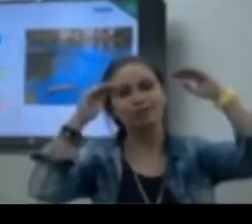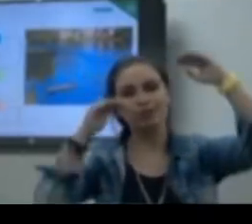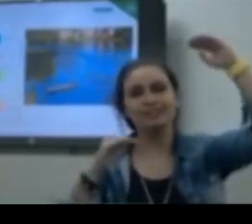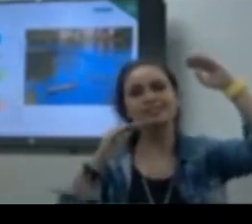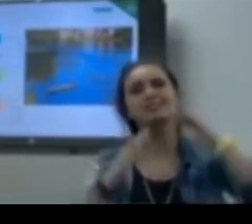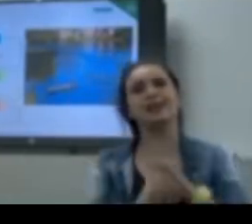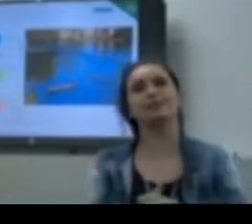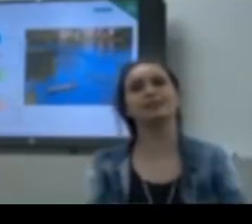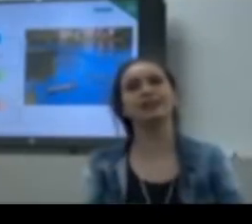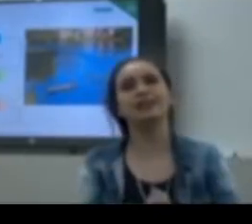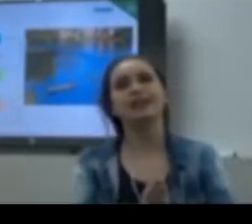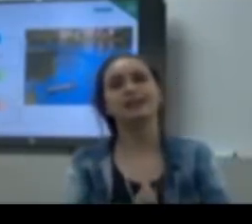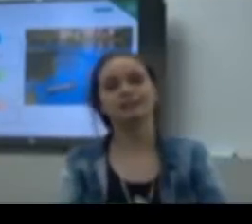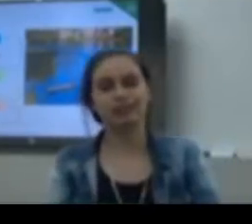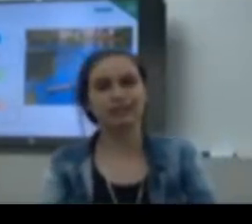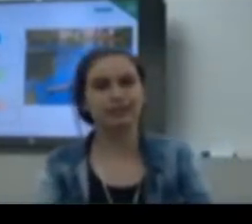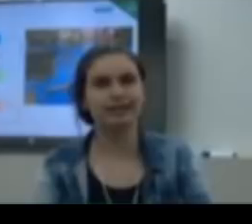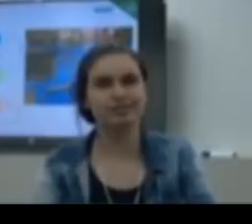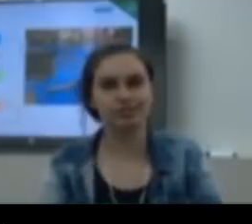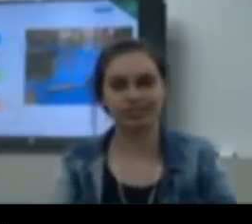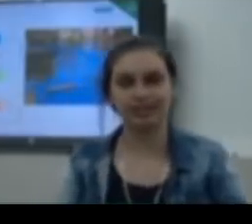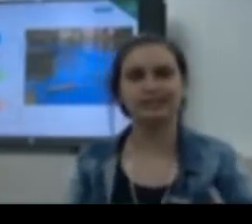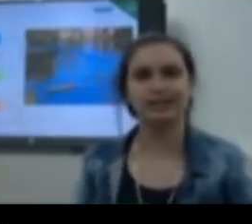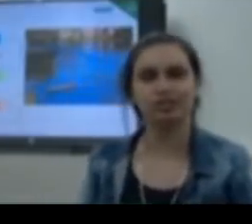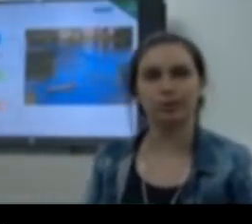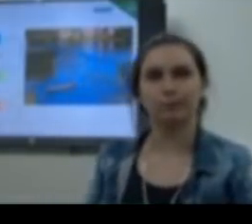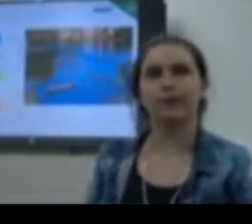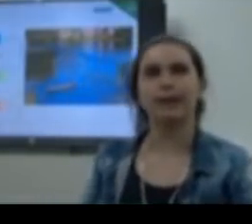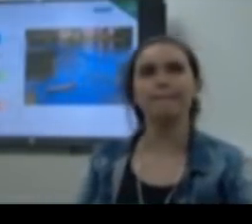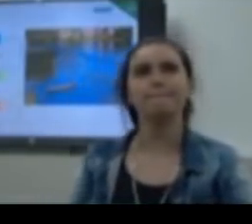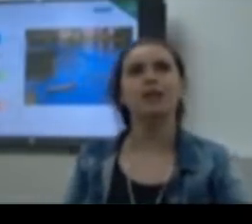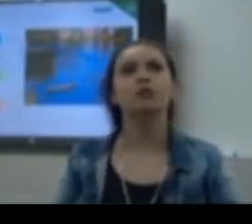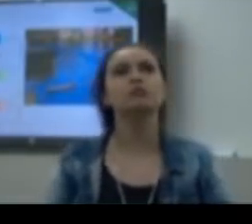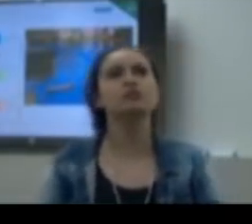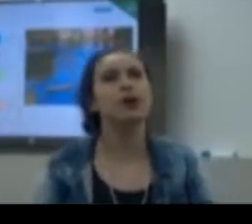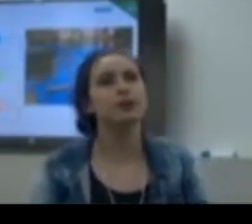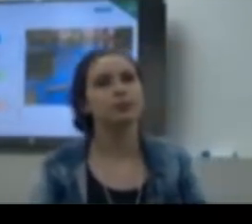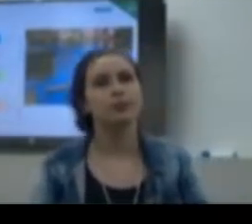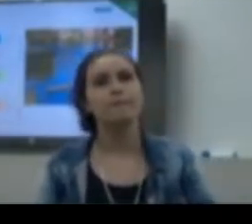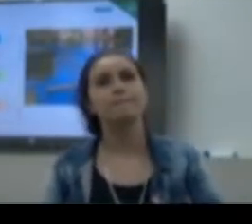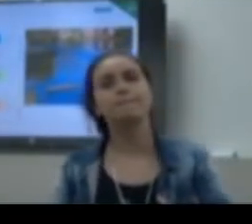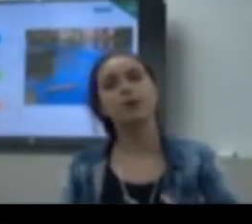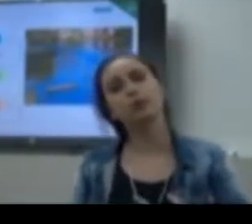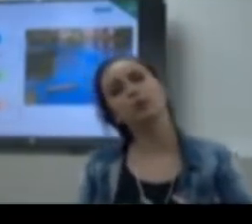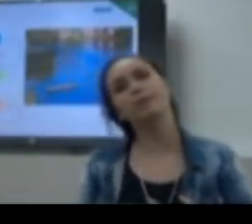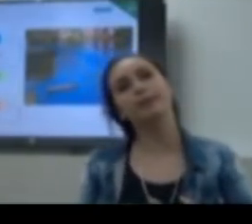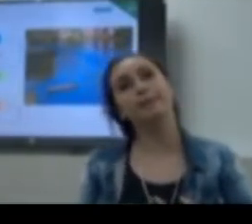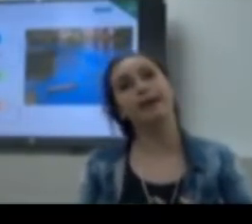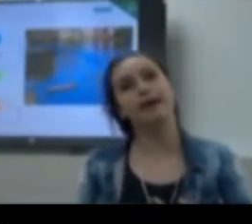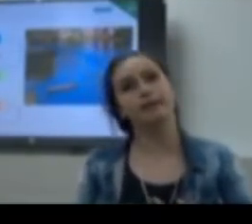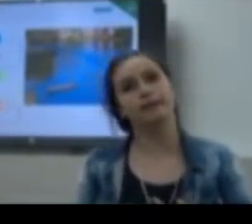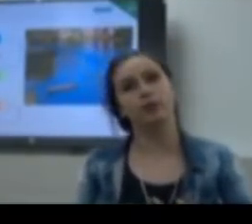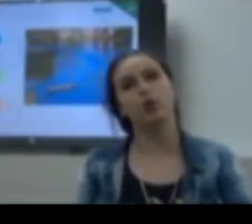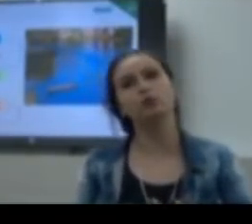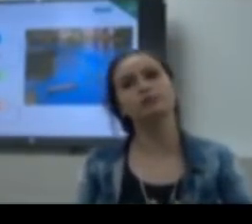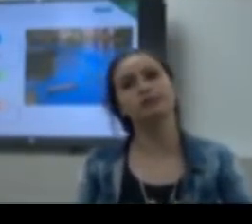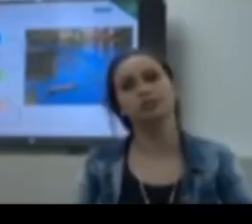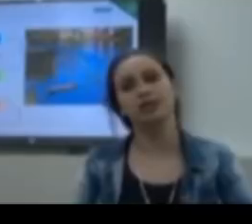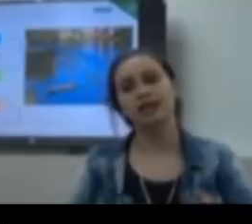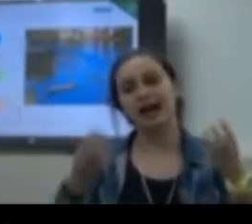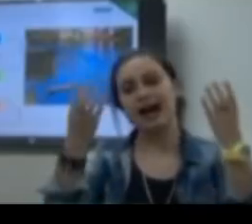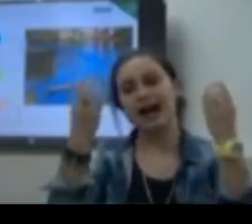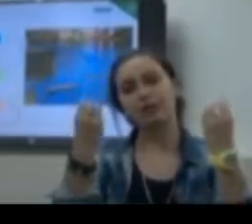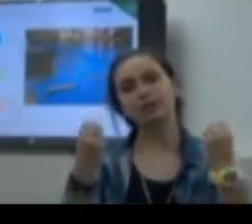tá? Então, são 2 extremos ali de clima que a gente tem nessa região, tá? O solo, pouco permeável,